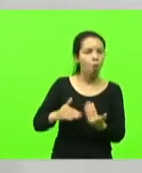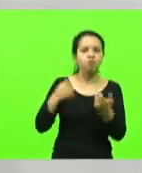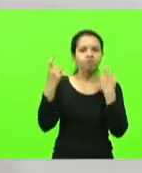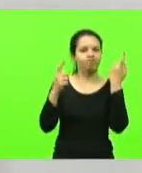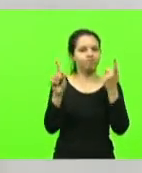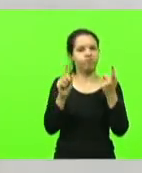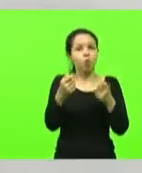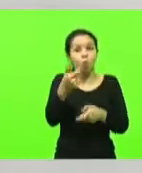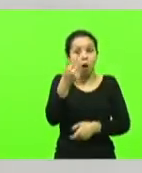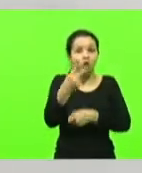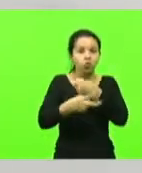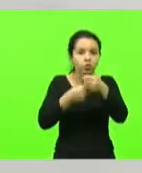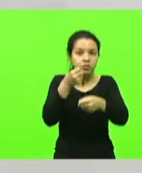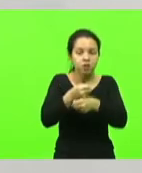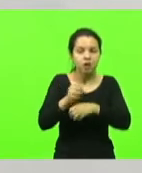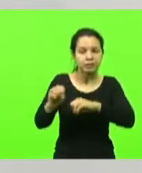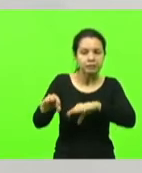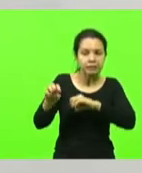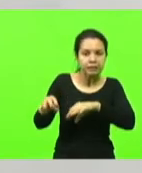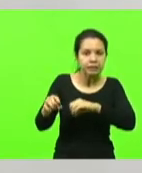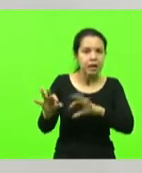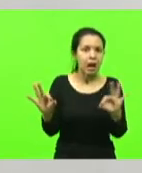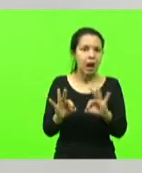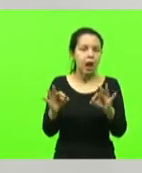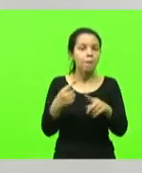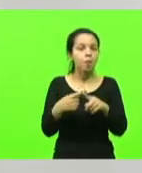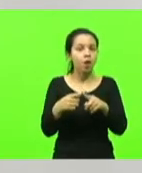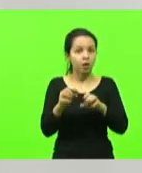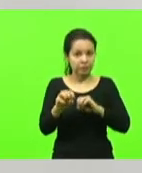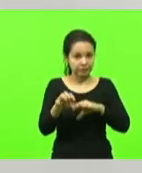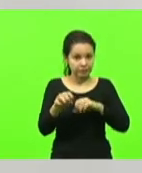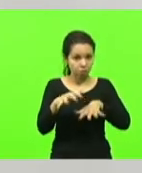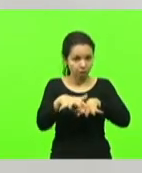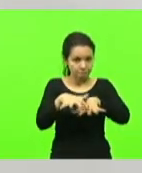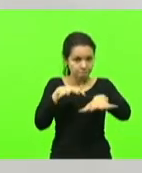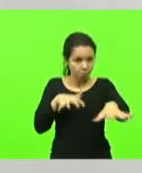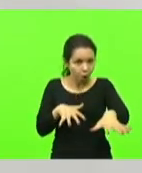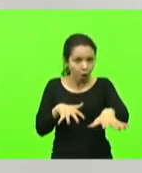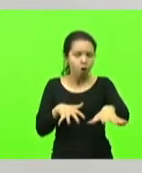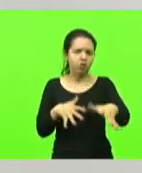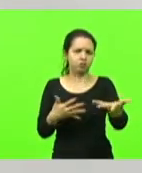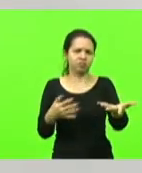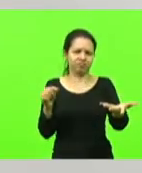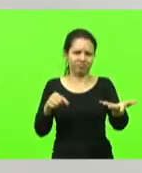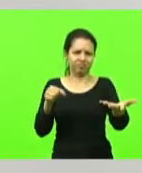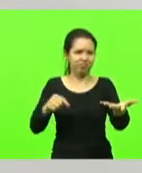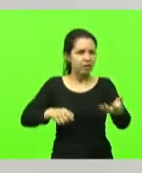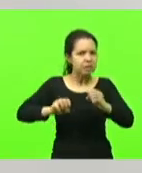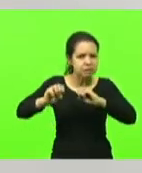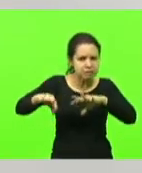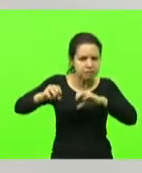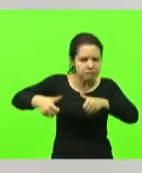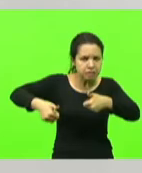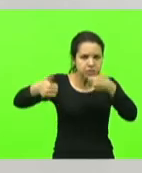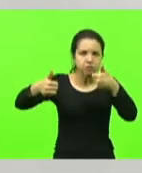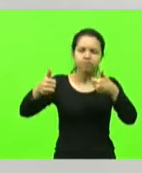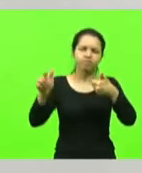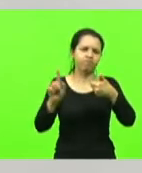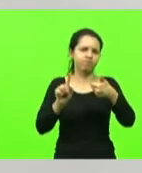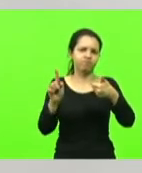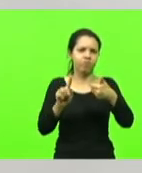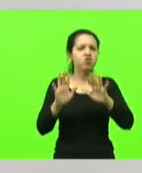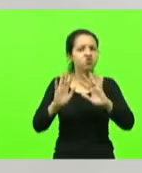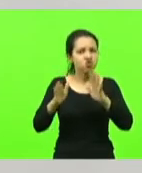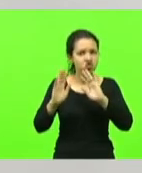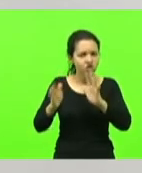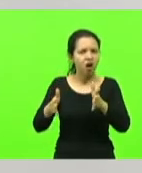não ensino, porque ensino remoto, como foi feito, não é ensino. Não é ensino, como todos os estudos